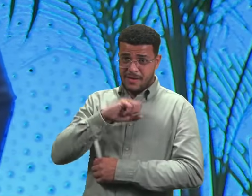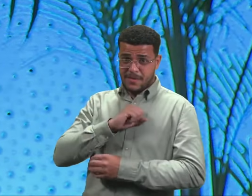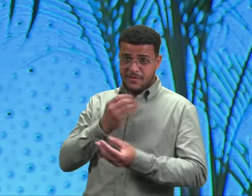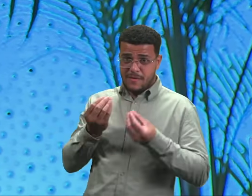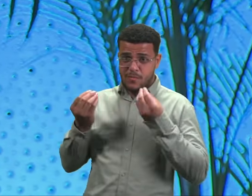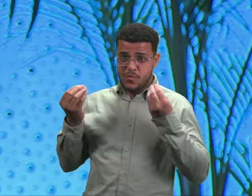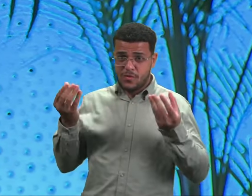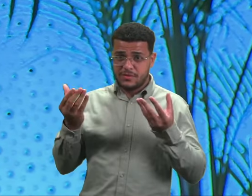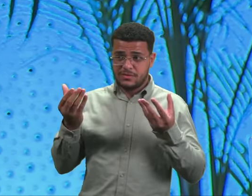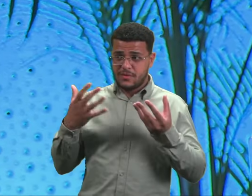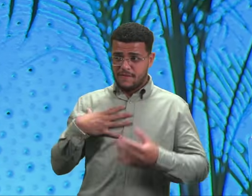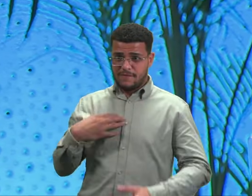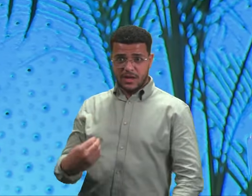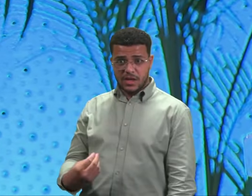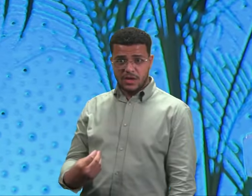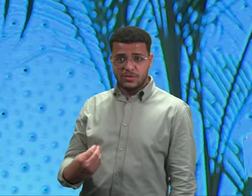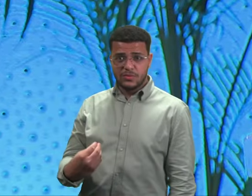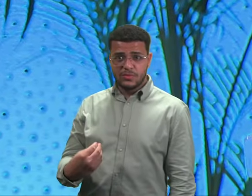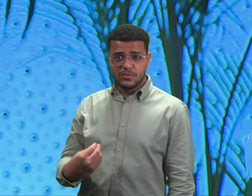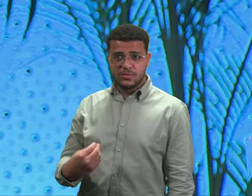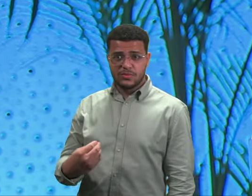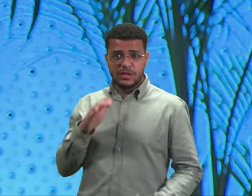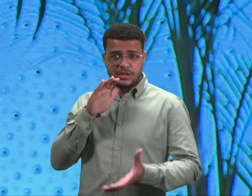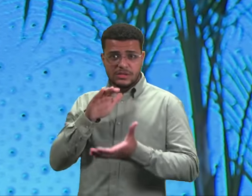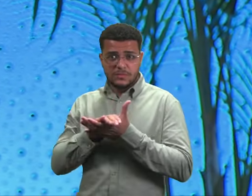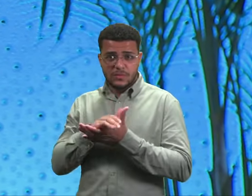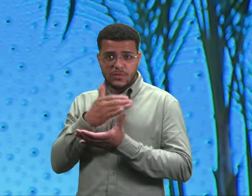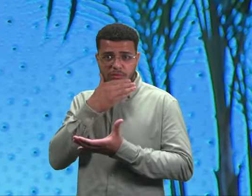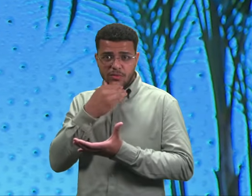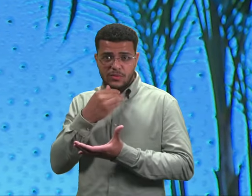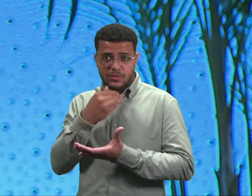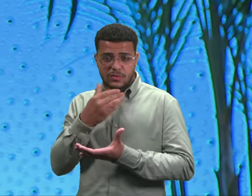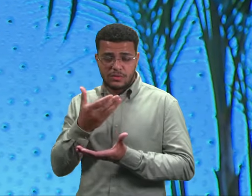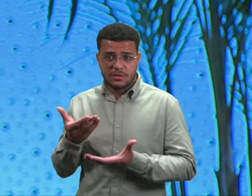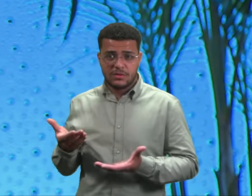mãe, perdeu um filho, perdeu um esposo.